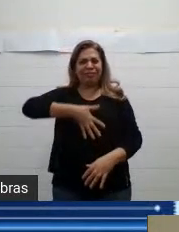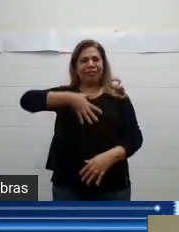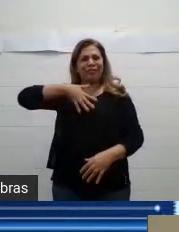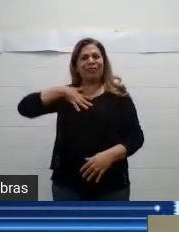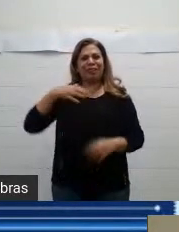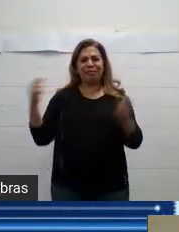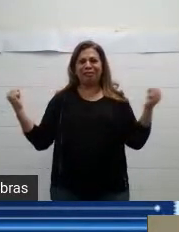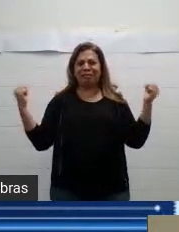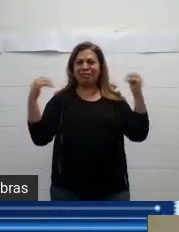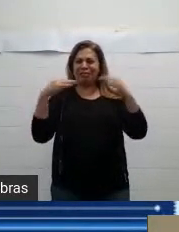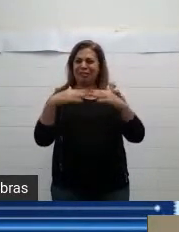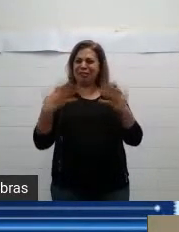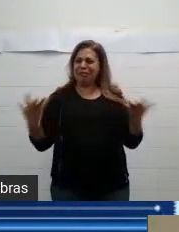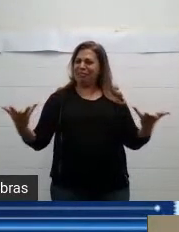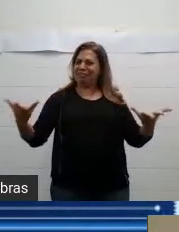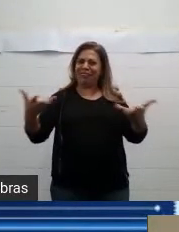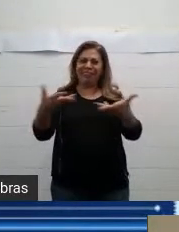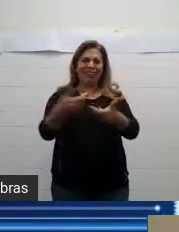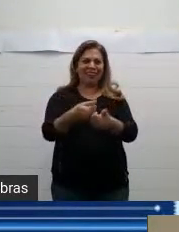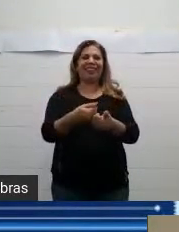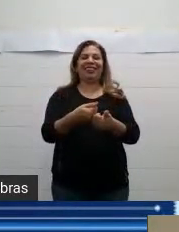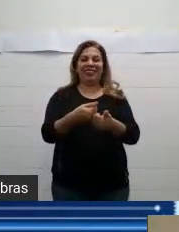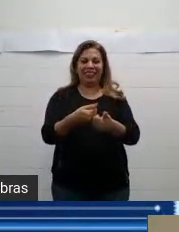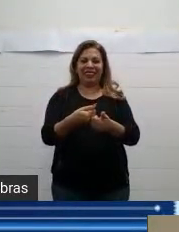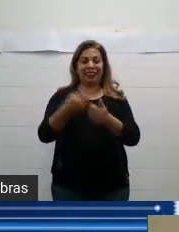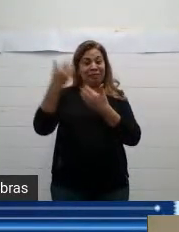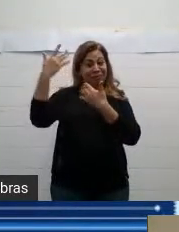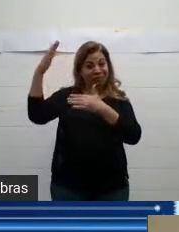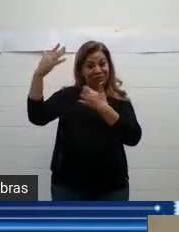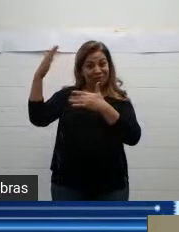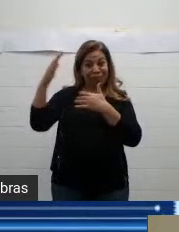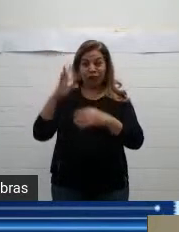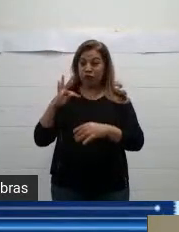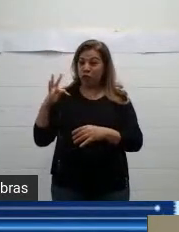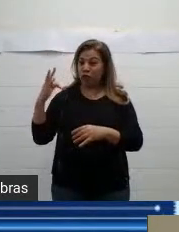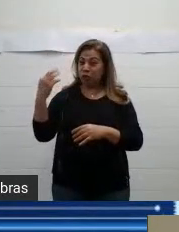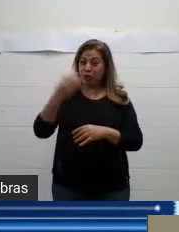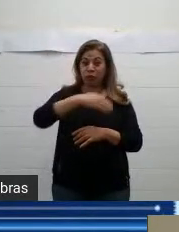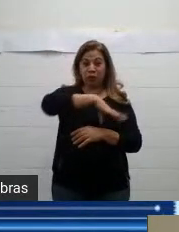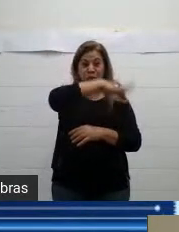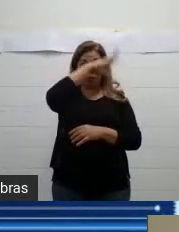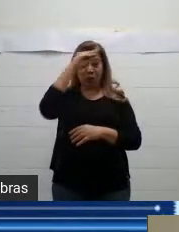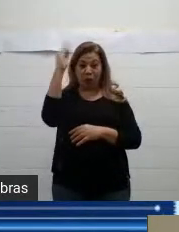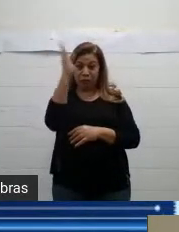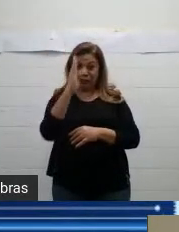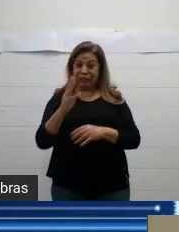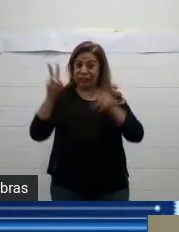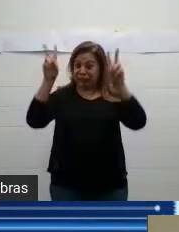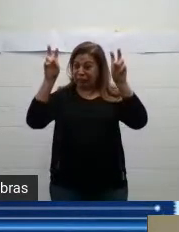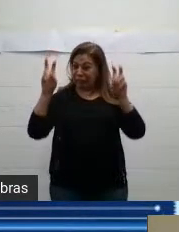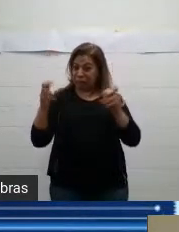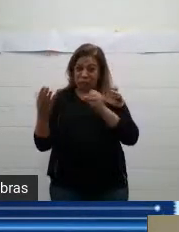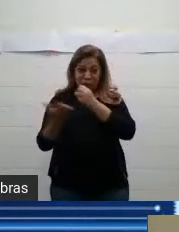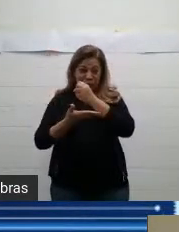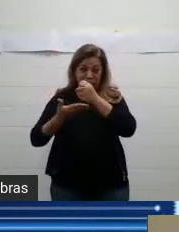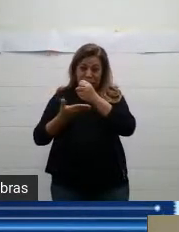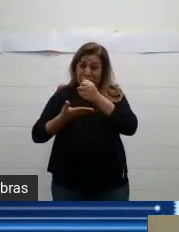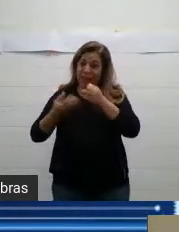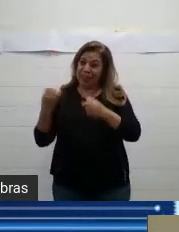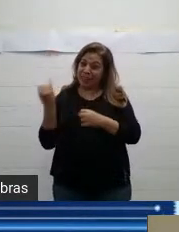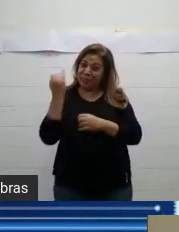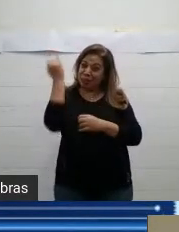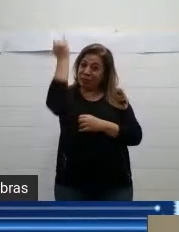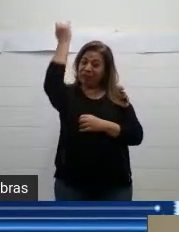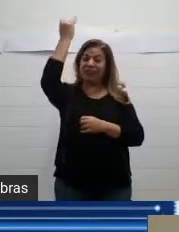evento dessa magnitude, e parabeniza, né, todo o PROFEPT, porque trouxe temas tão fundamentais, né,